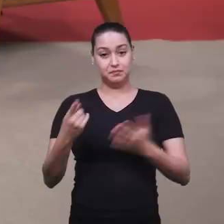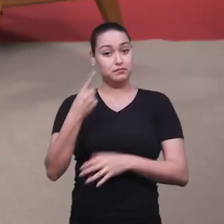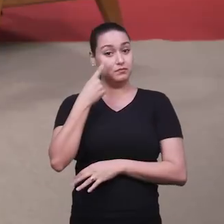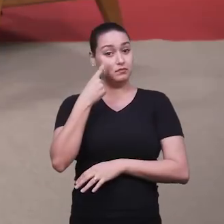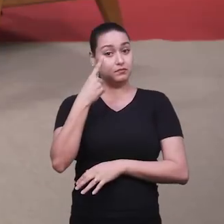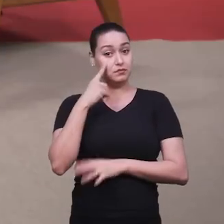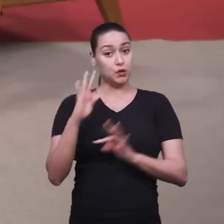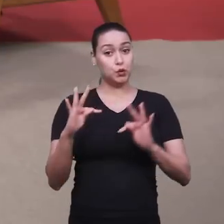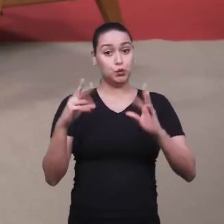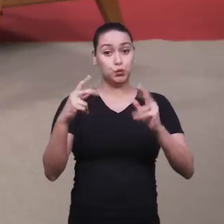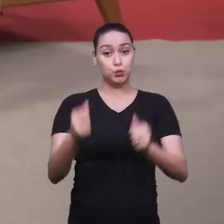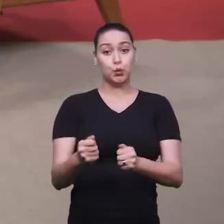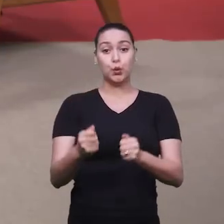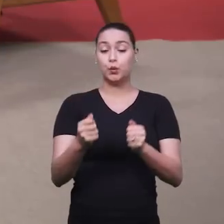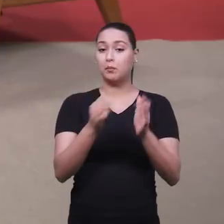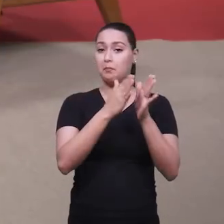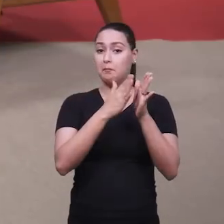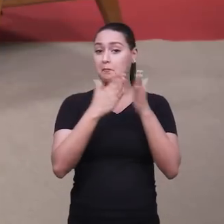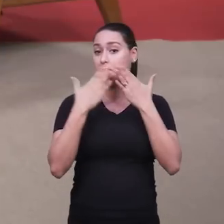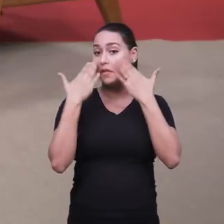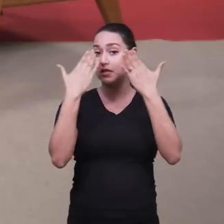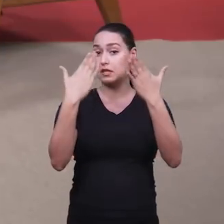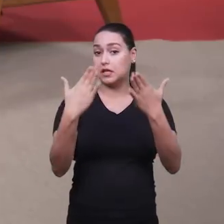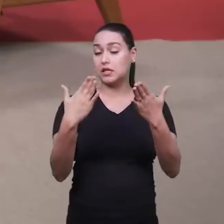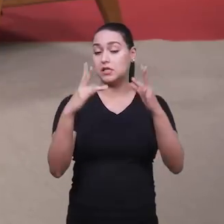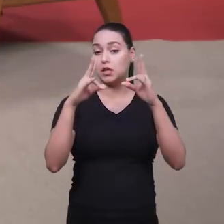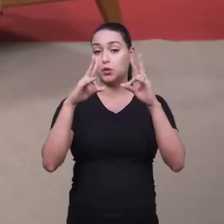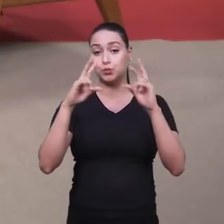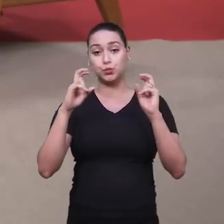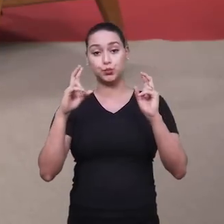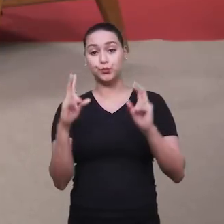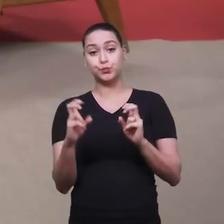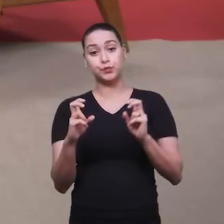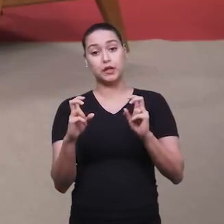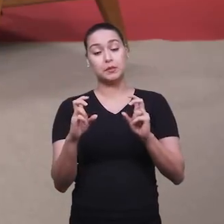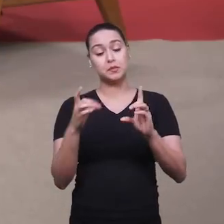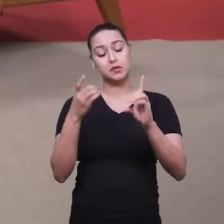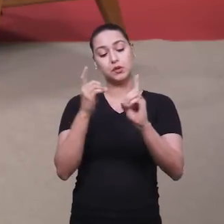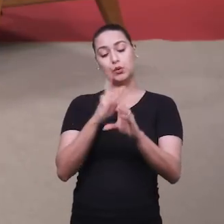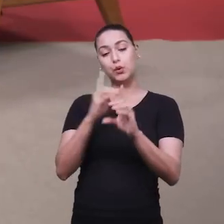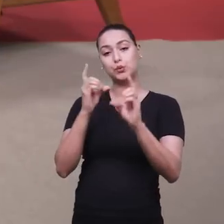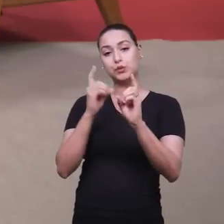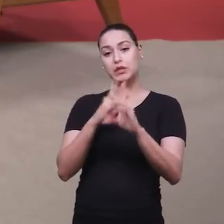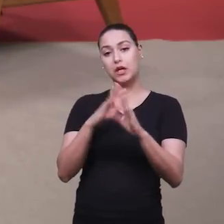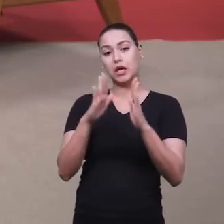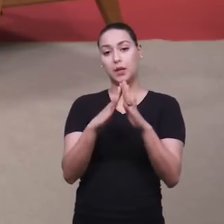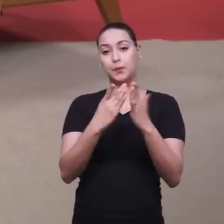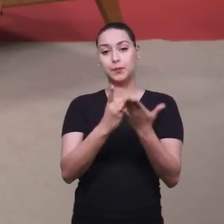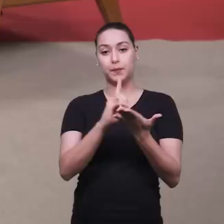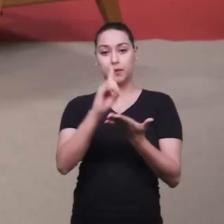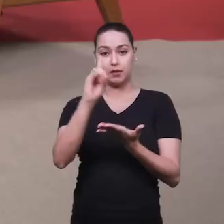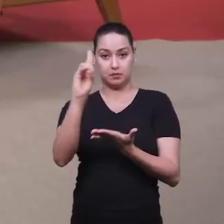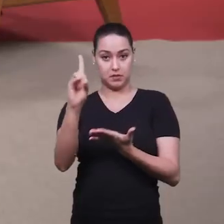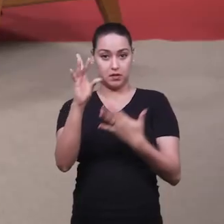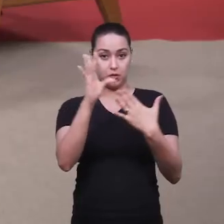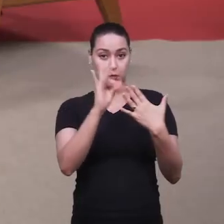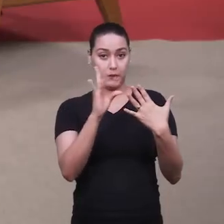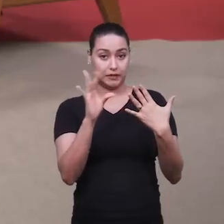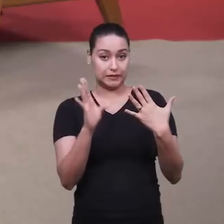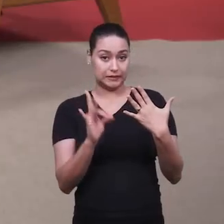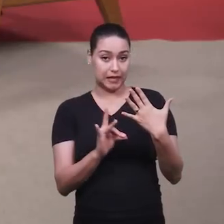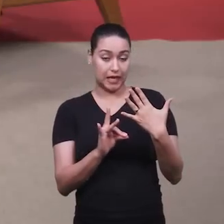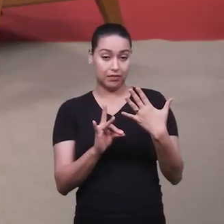você de que em todos os quadros do programa nós vamos abordar temas direcionados à doutrina bíblica, com